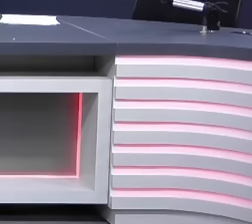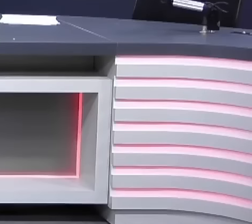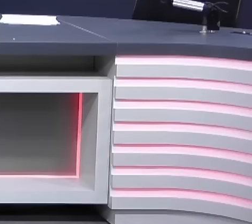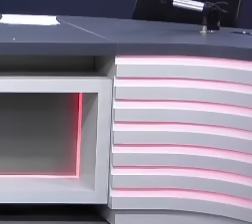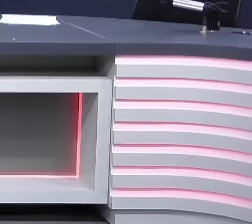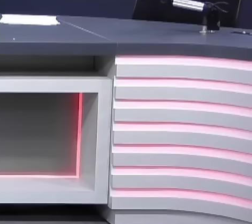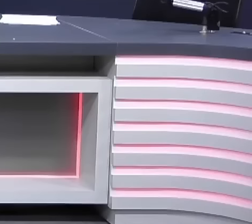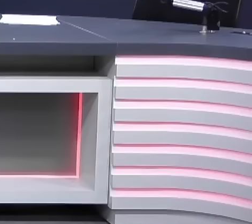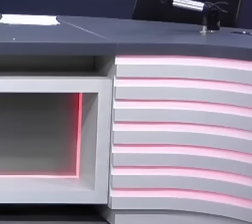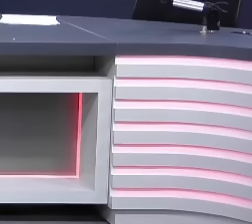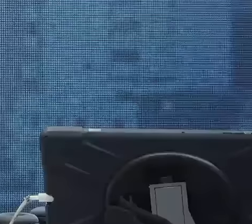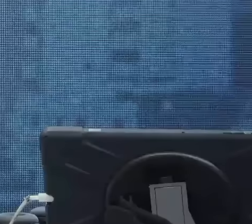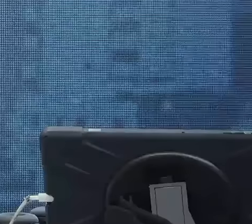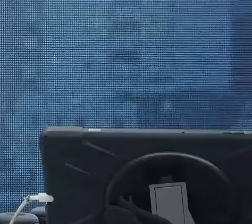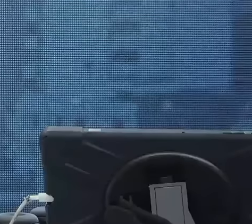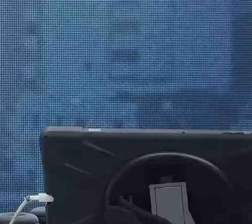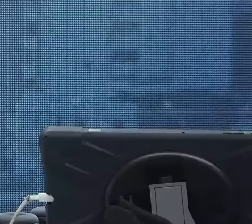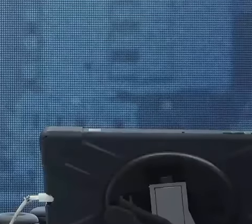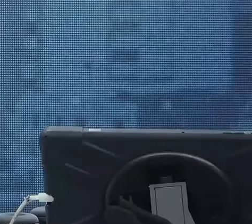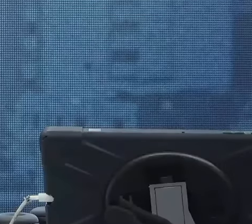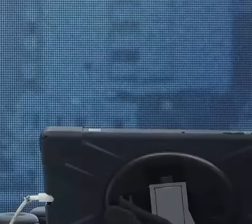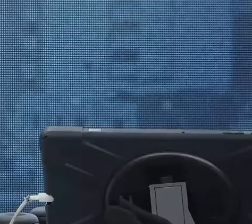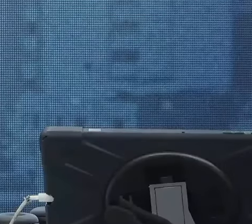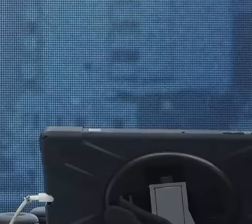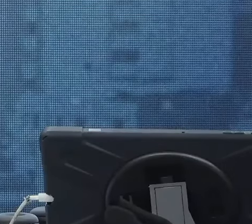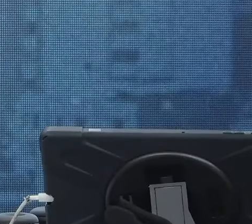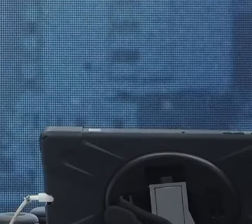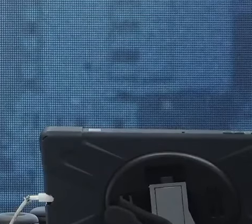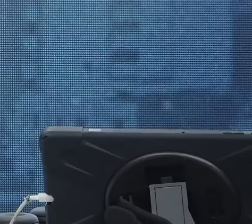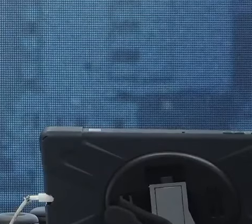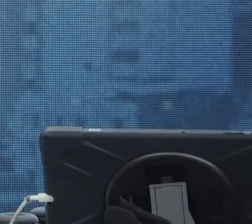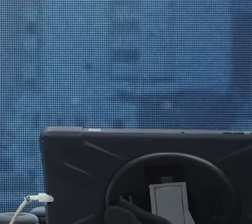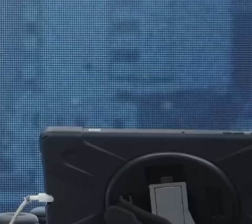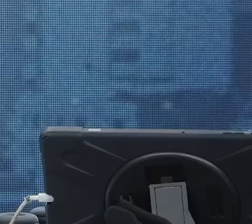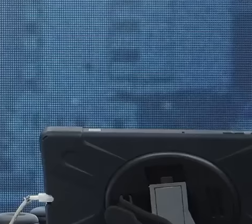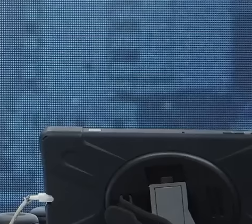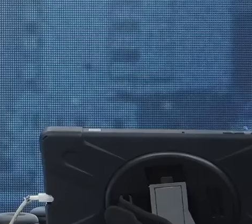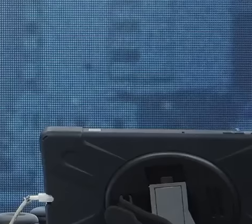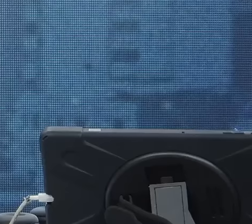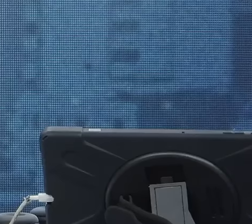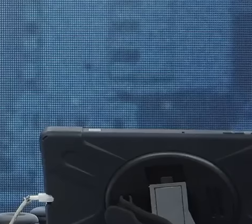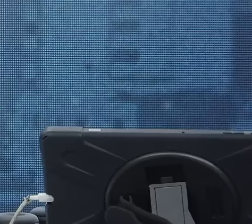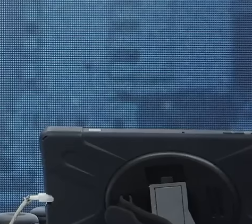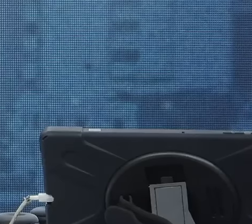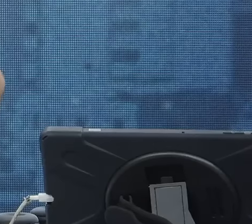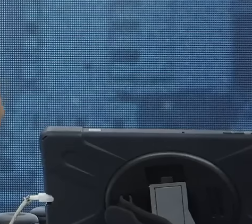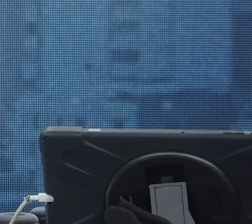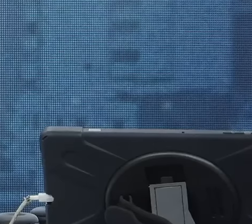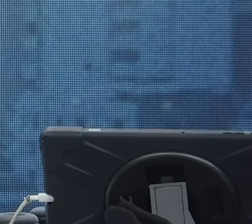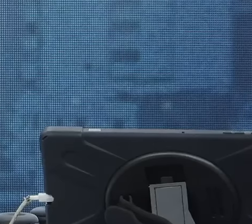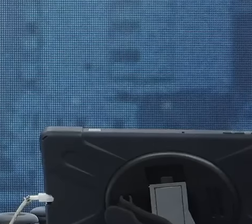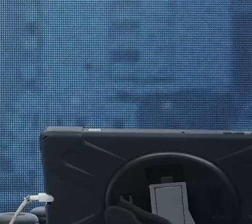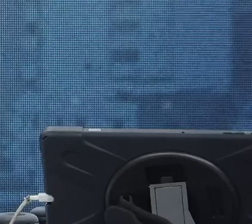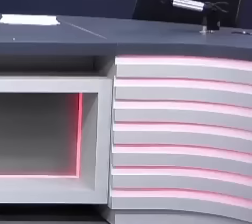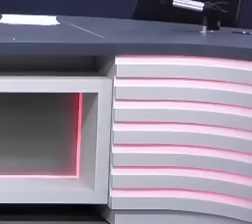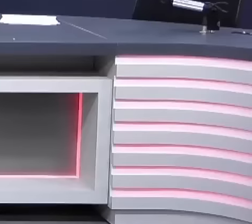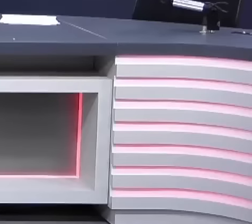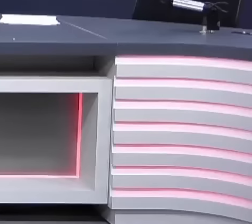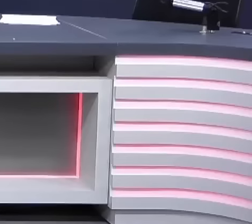5. Presidente Lula sobe o tom contra a Anvisa e cobra agilidade na liberação de medicamentos. Vamos a Brasília de novo. Boa noite, Jonathan